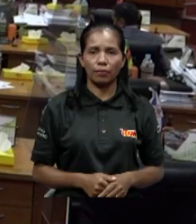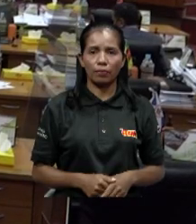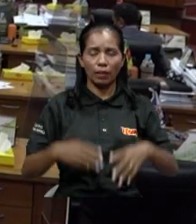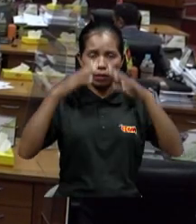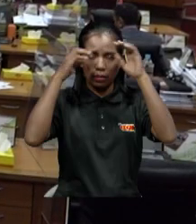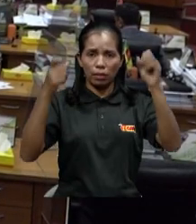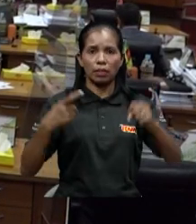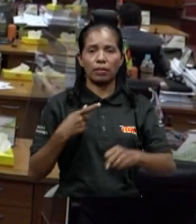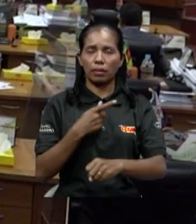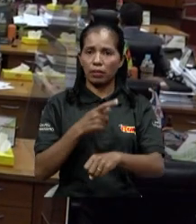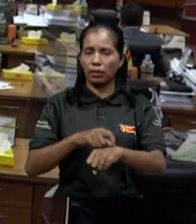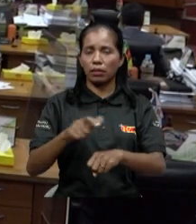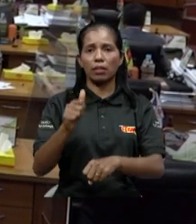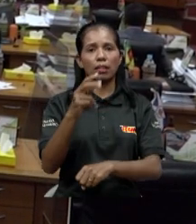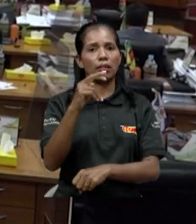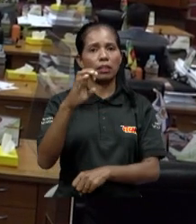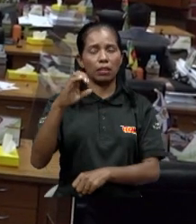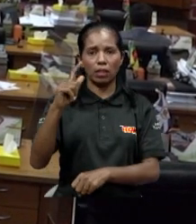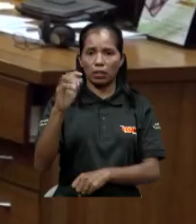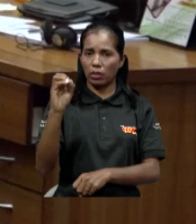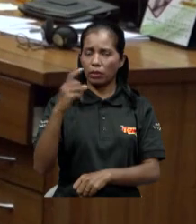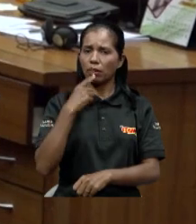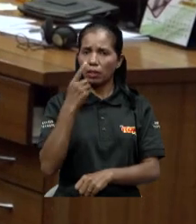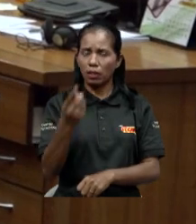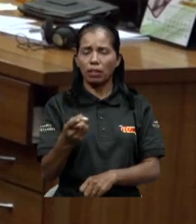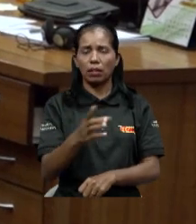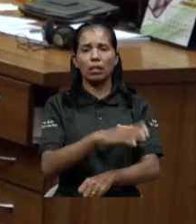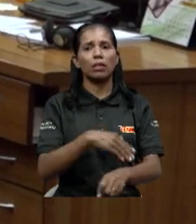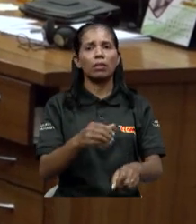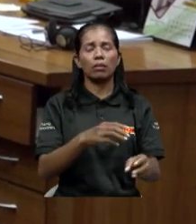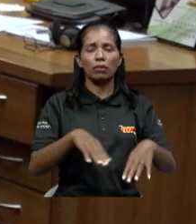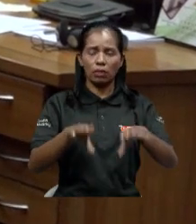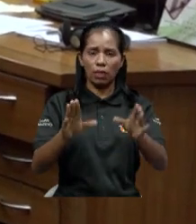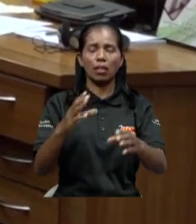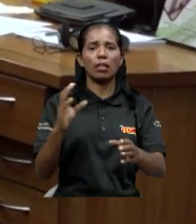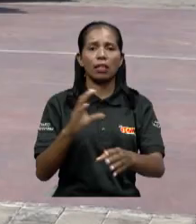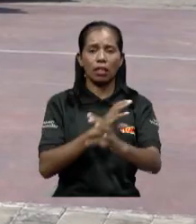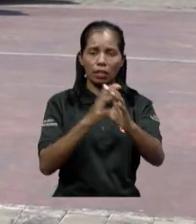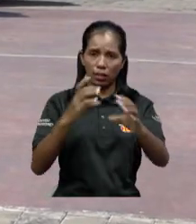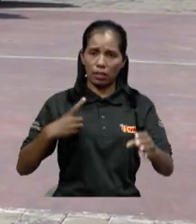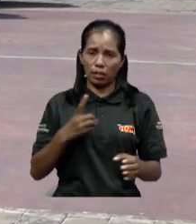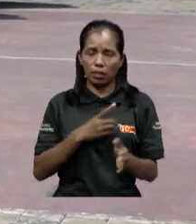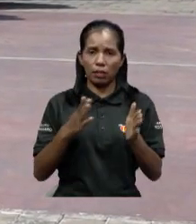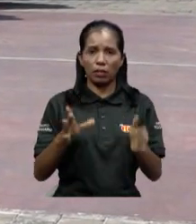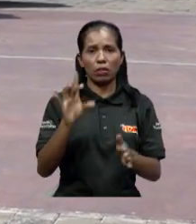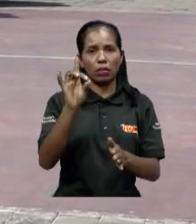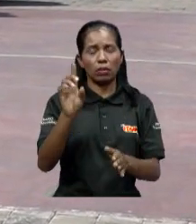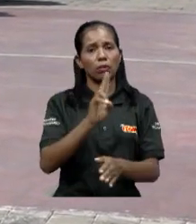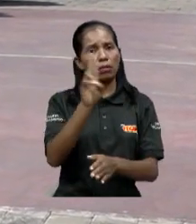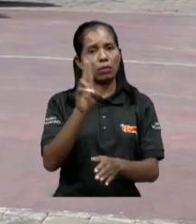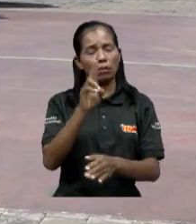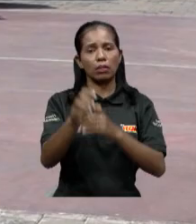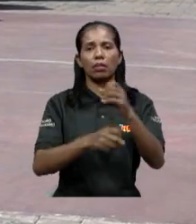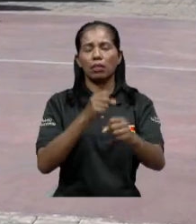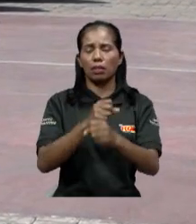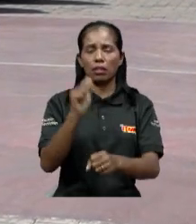Presidente Parlamento Nacional Aniceto Guterres Ateten, ato halole laun bacareta deputado legislatura da tolu nebe uza tinan sanu